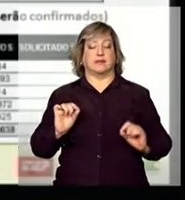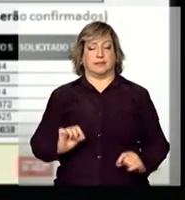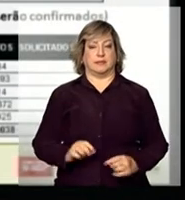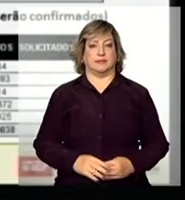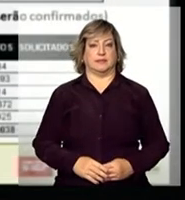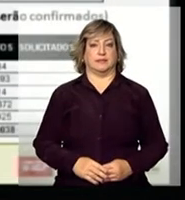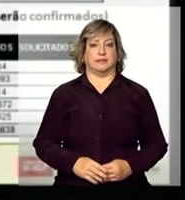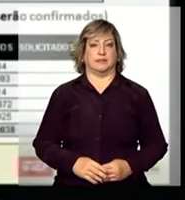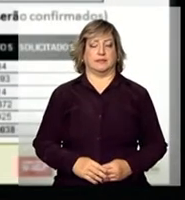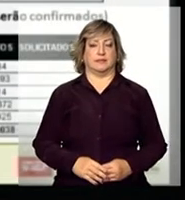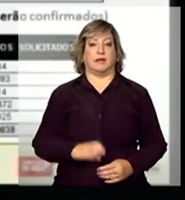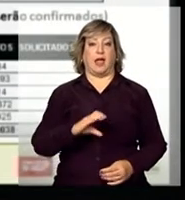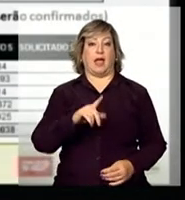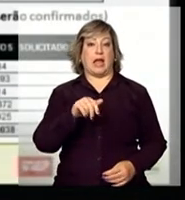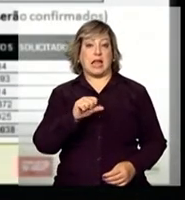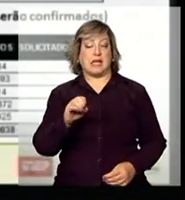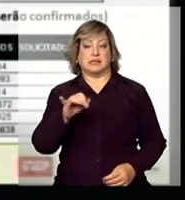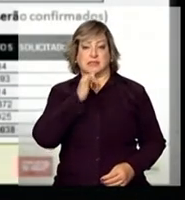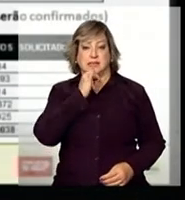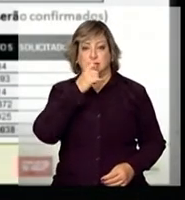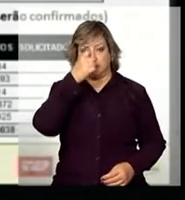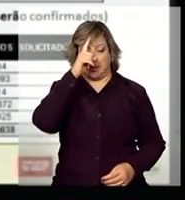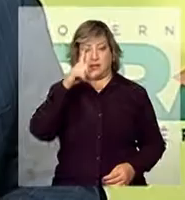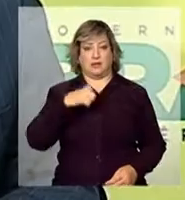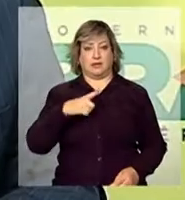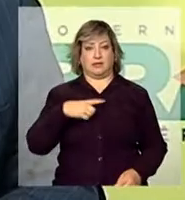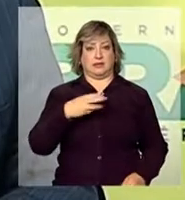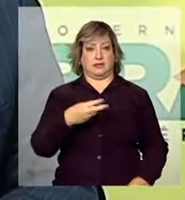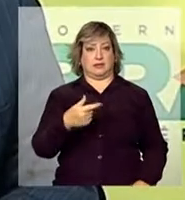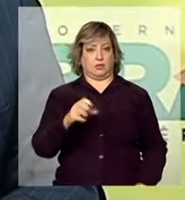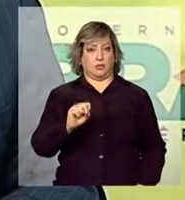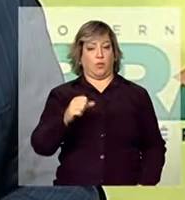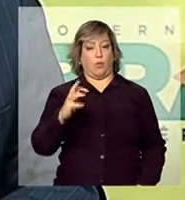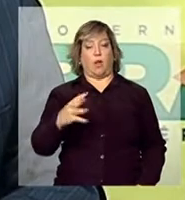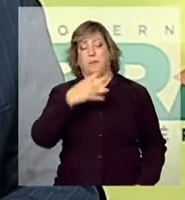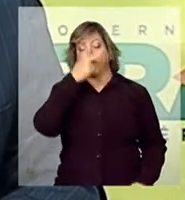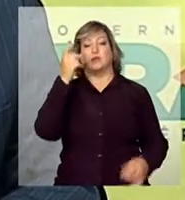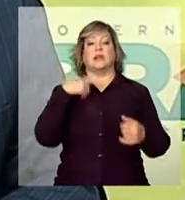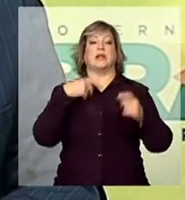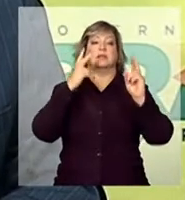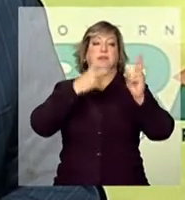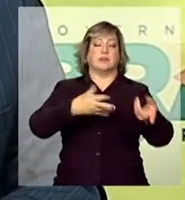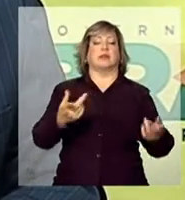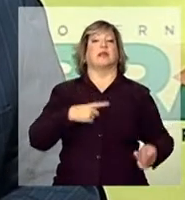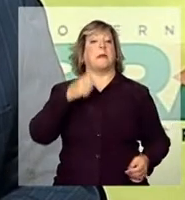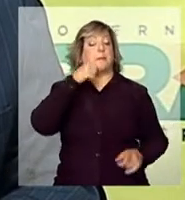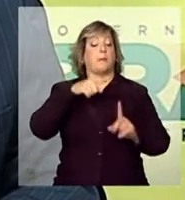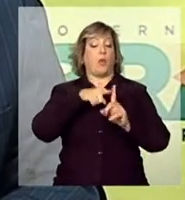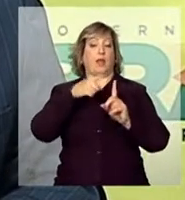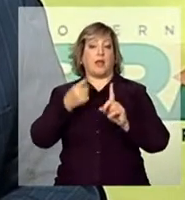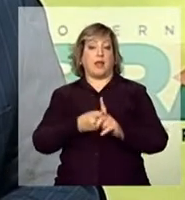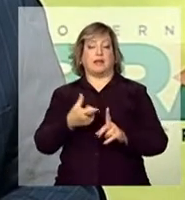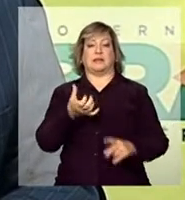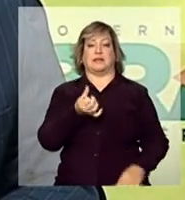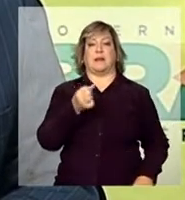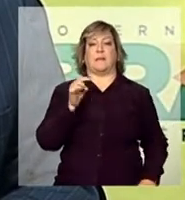a classe hospitalar 334 pessoas que estão internadas gestantes